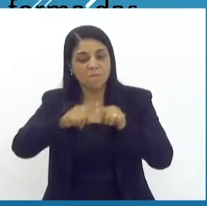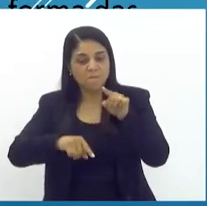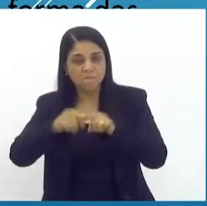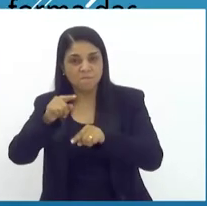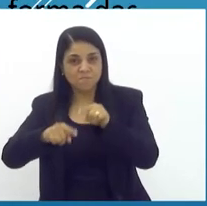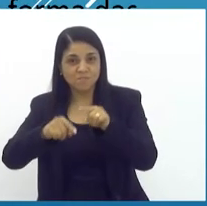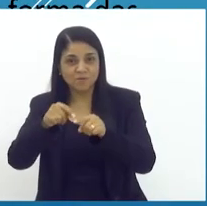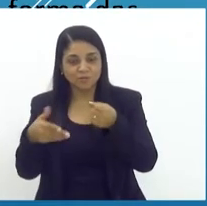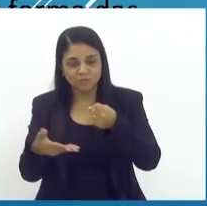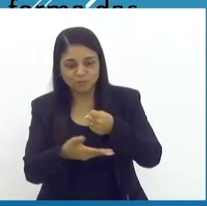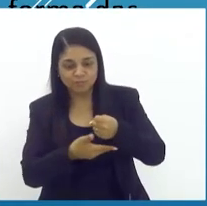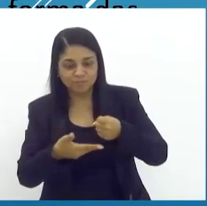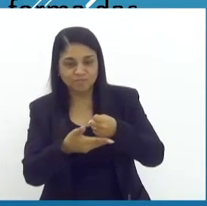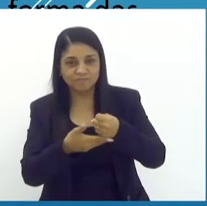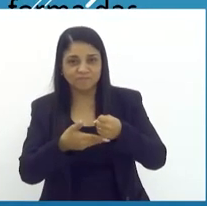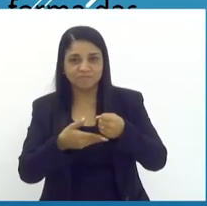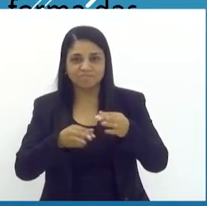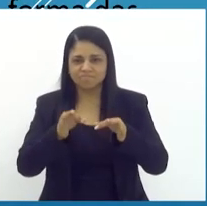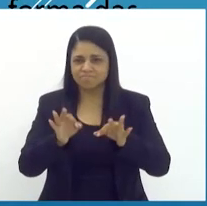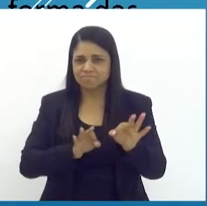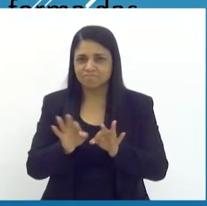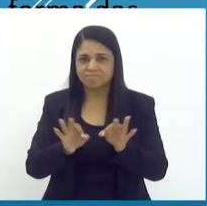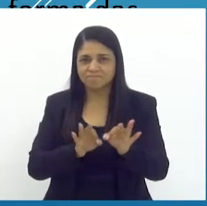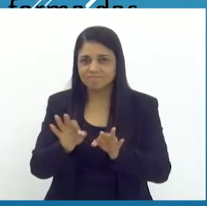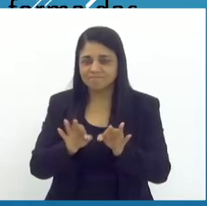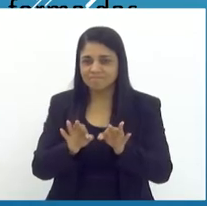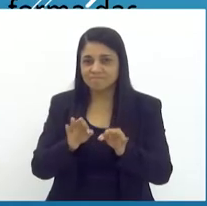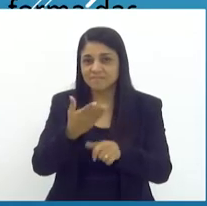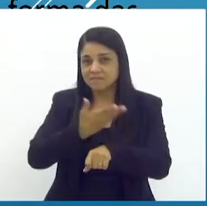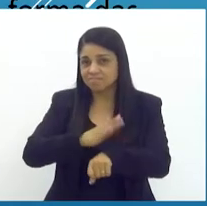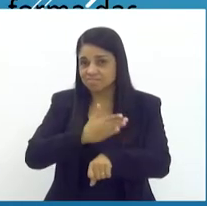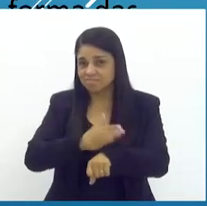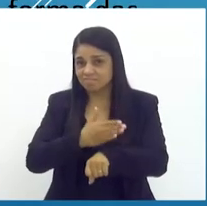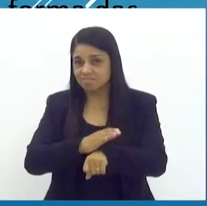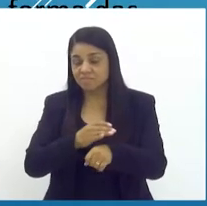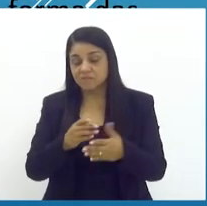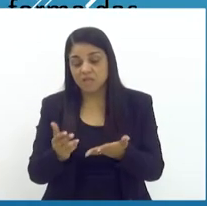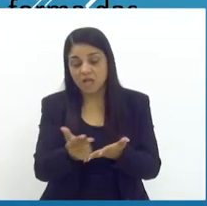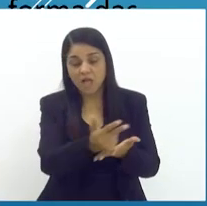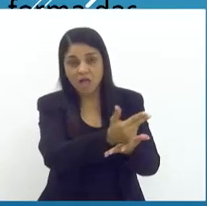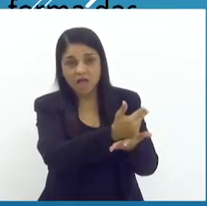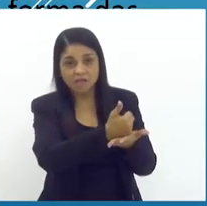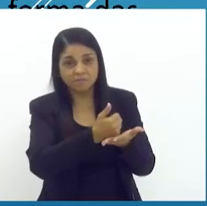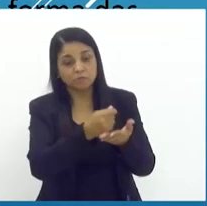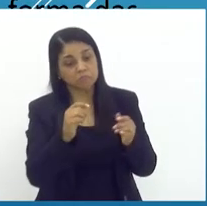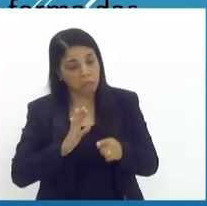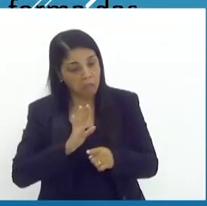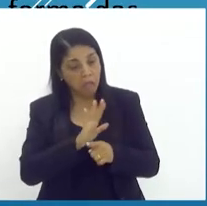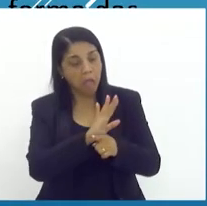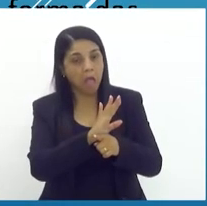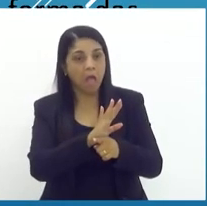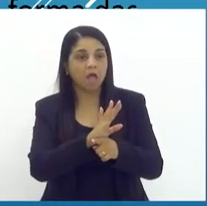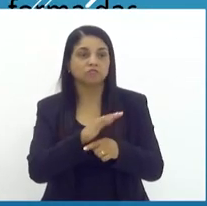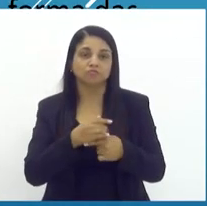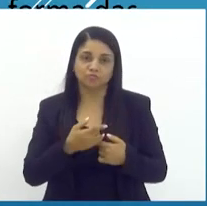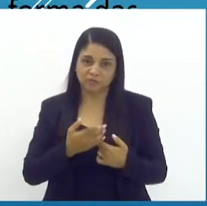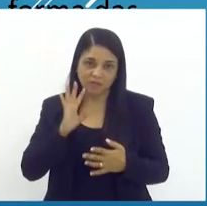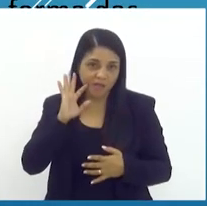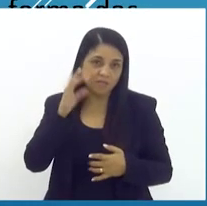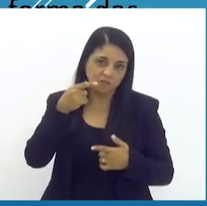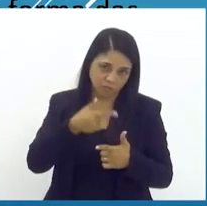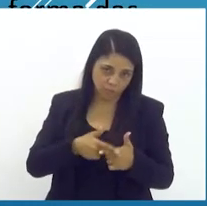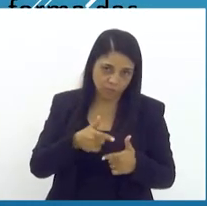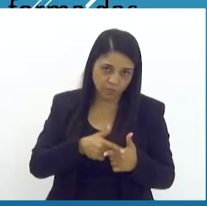primários na prática a tributação pode não resolver o problema pode ajudar aumentá-lo